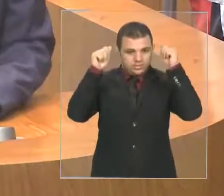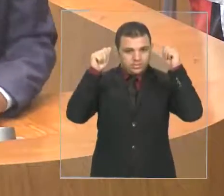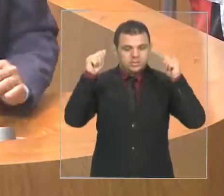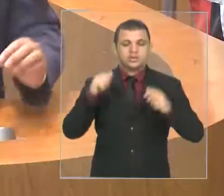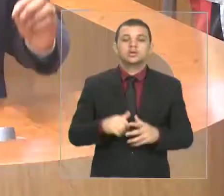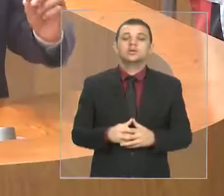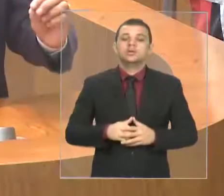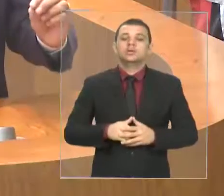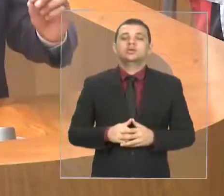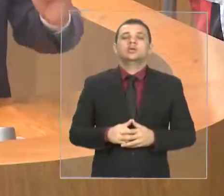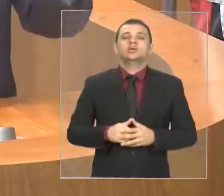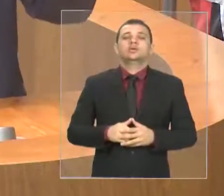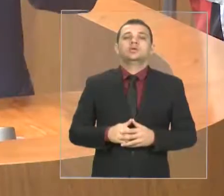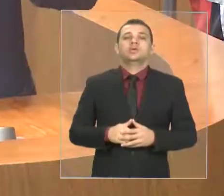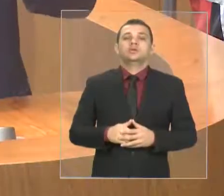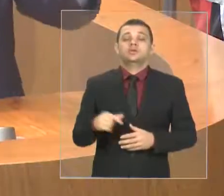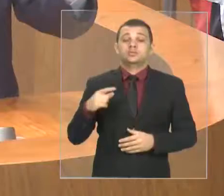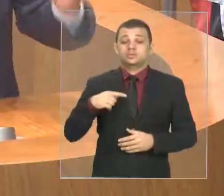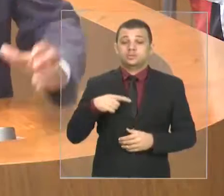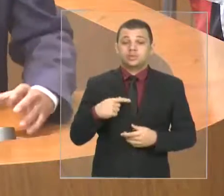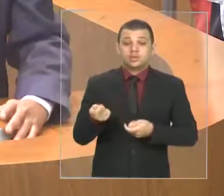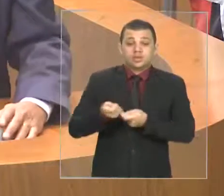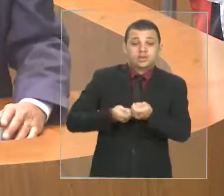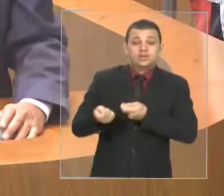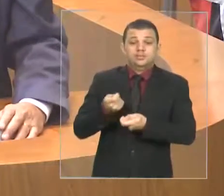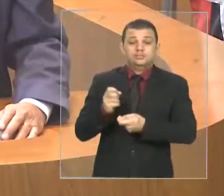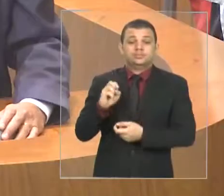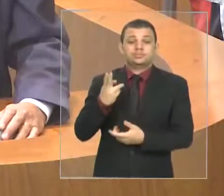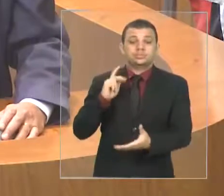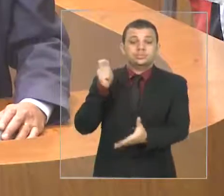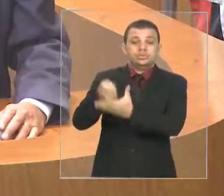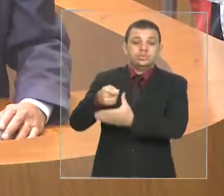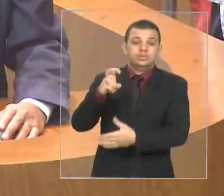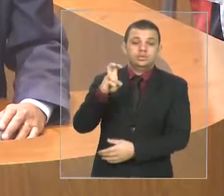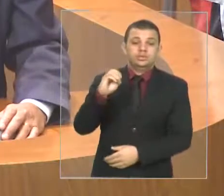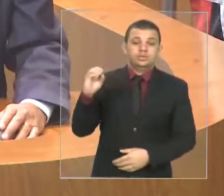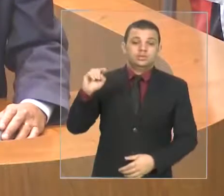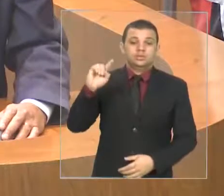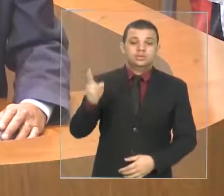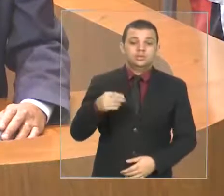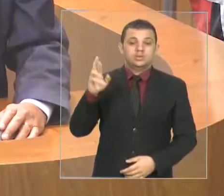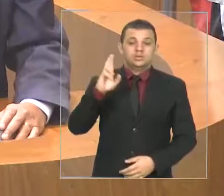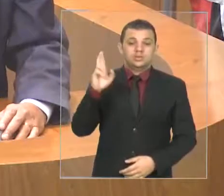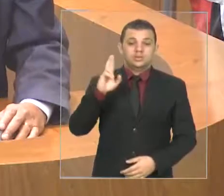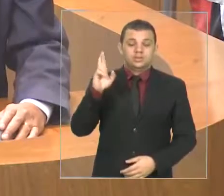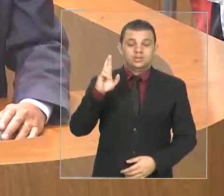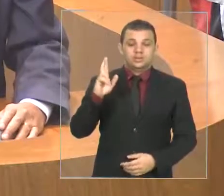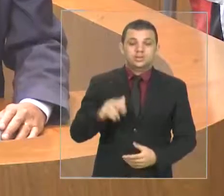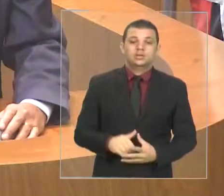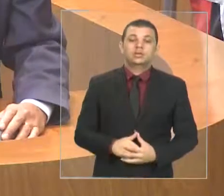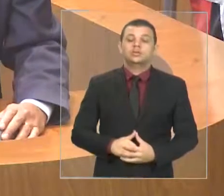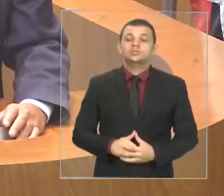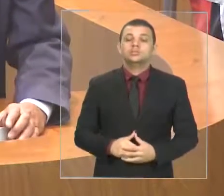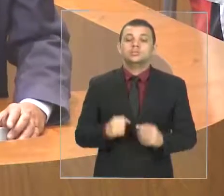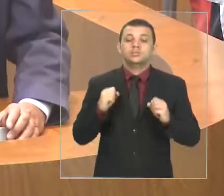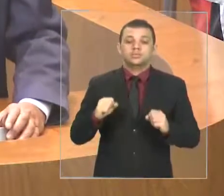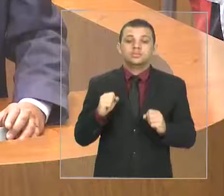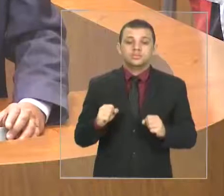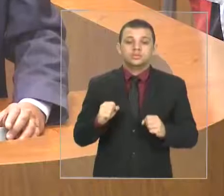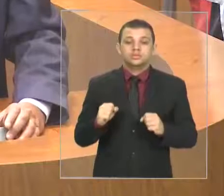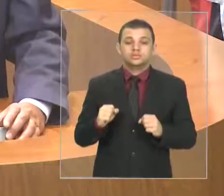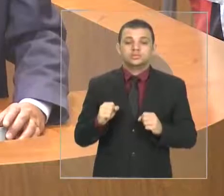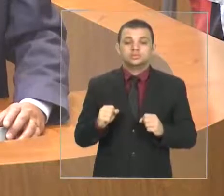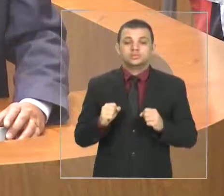negociação de propina de R$500 mil para calar, para comprar